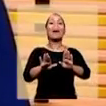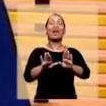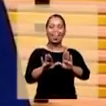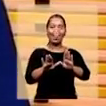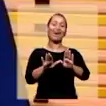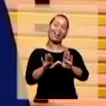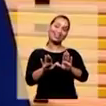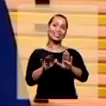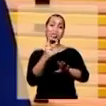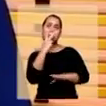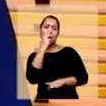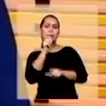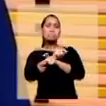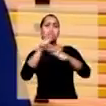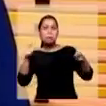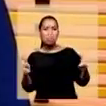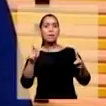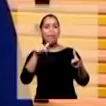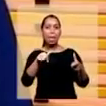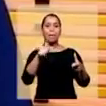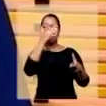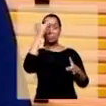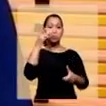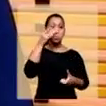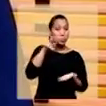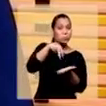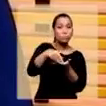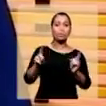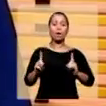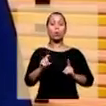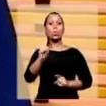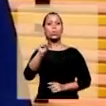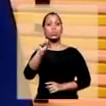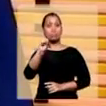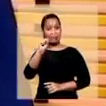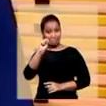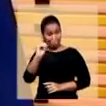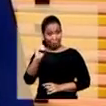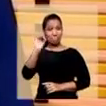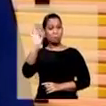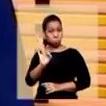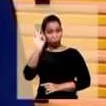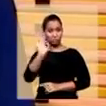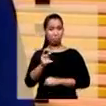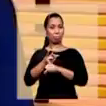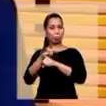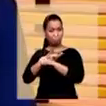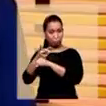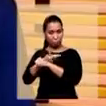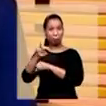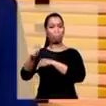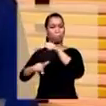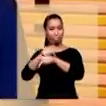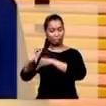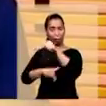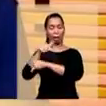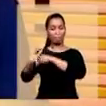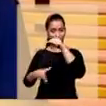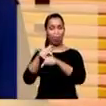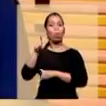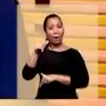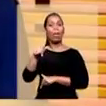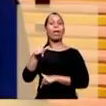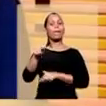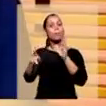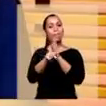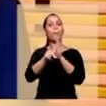pareça, né, parece que a maior parte é presencial e não é. 80% da procura, da utilização do